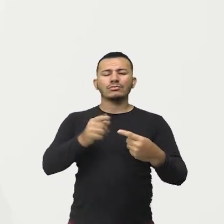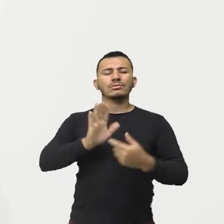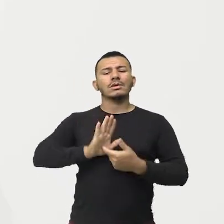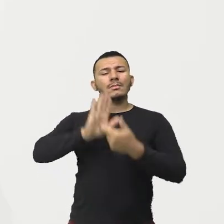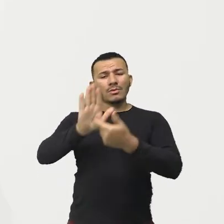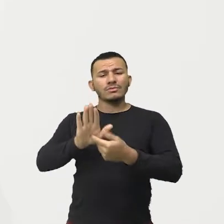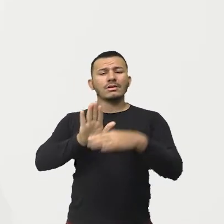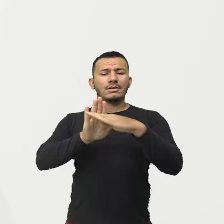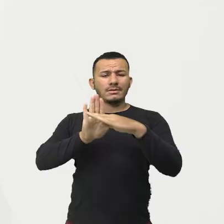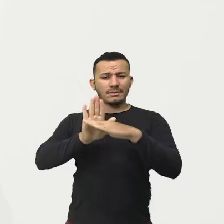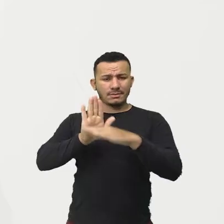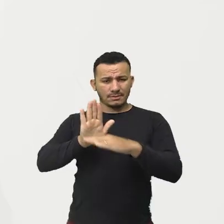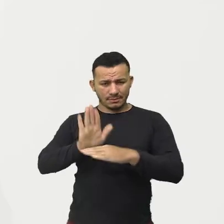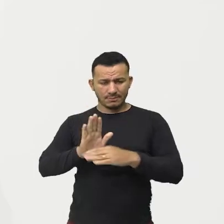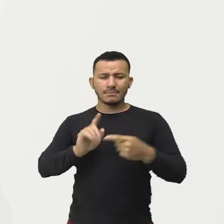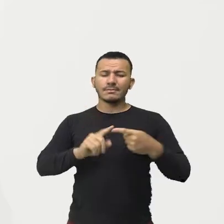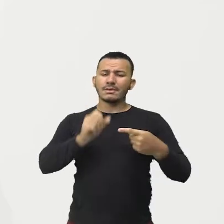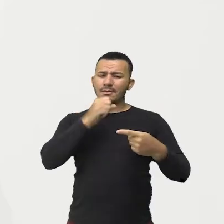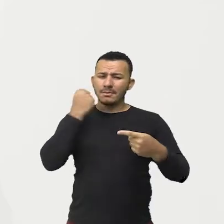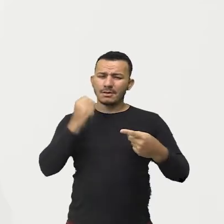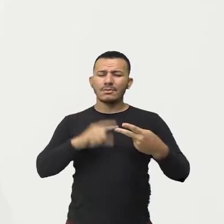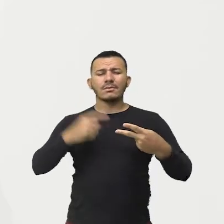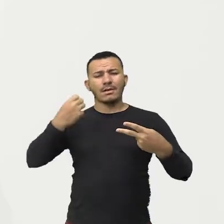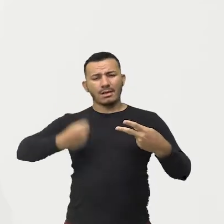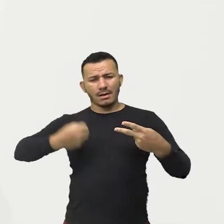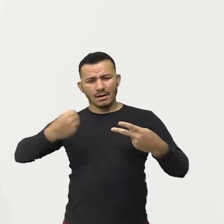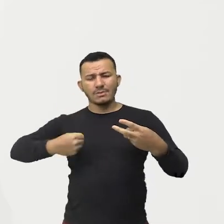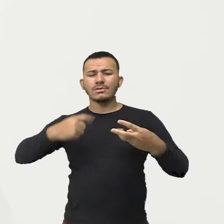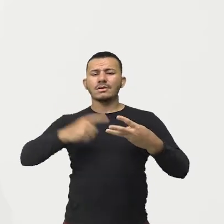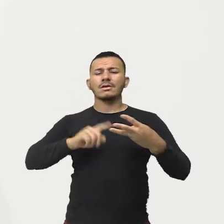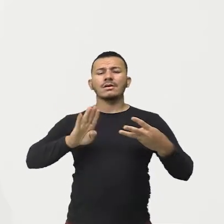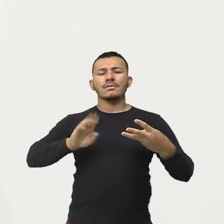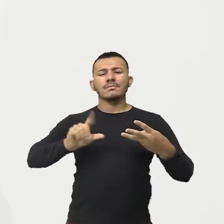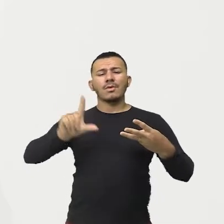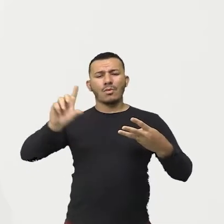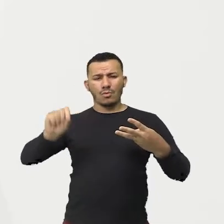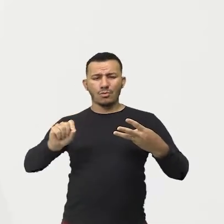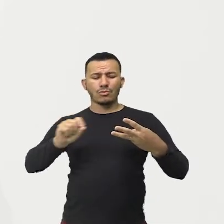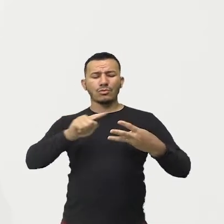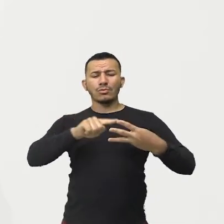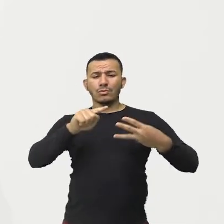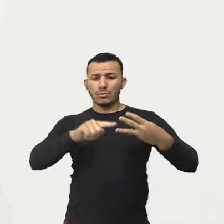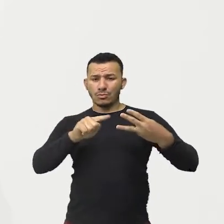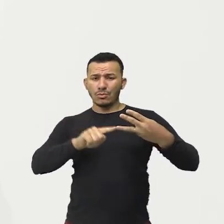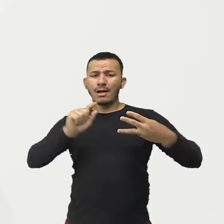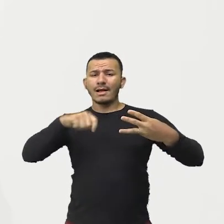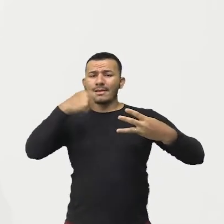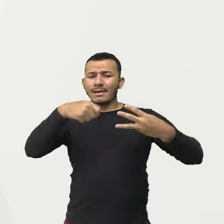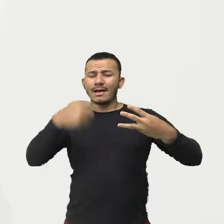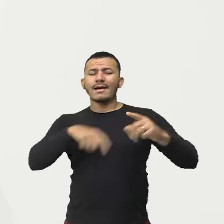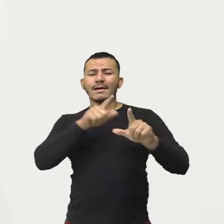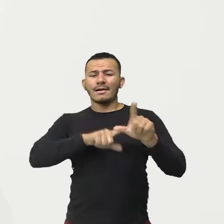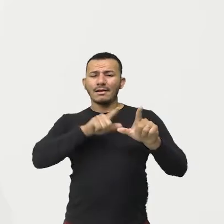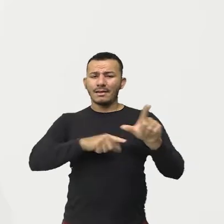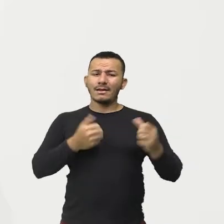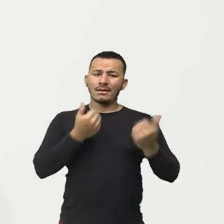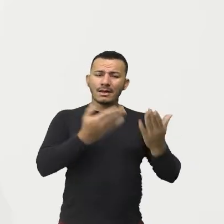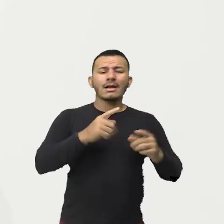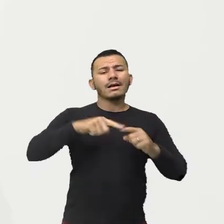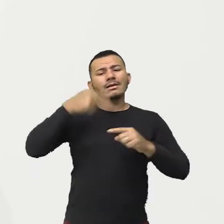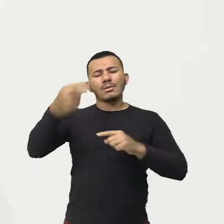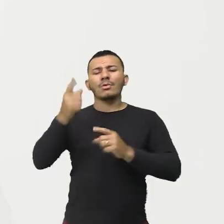os itens pães, leite e bolo por meio de letras e depois encontrar uma fórmula para calcular.